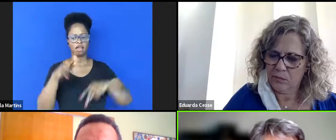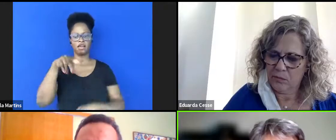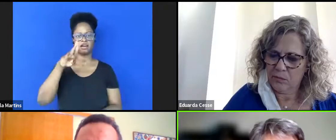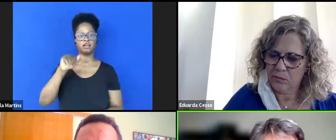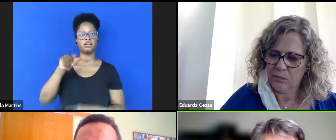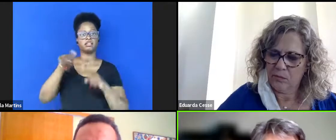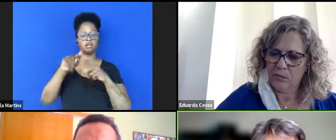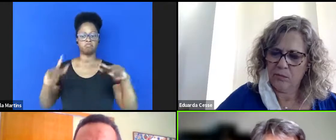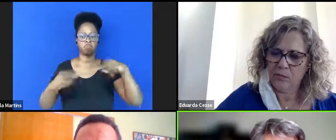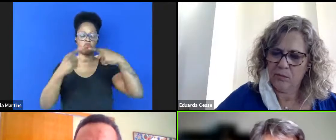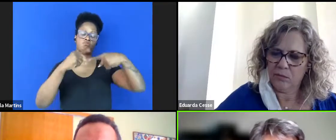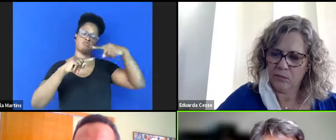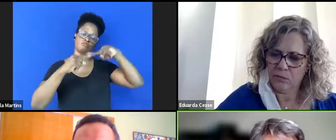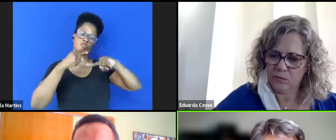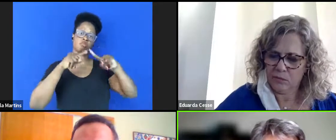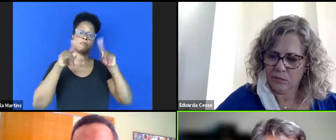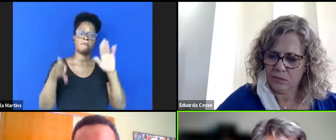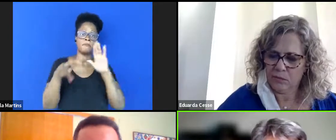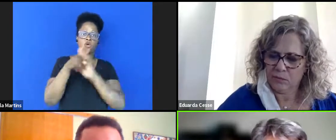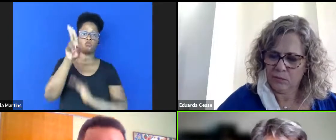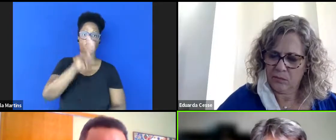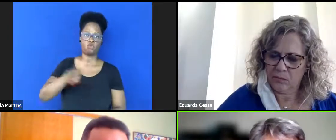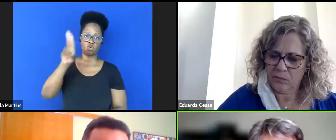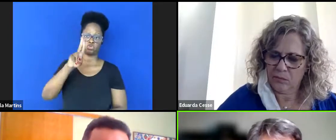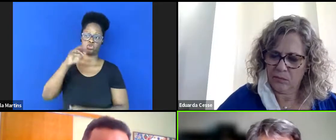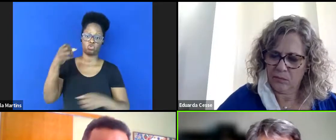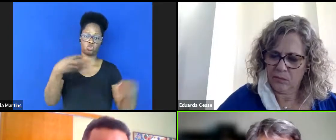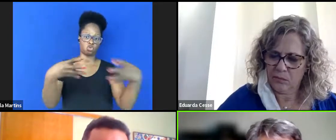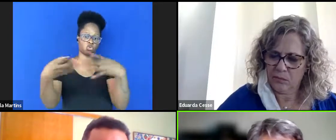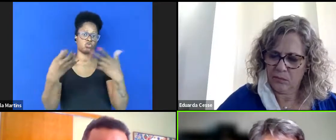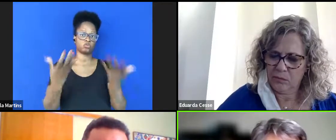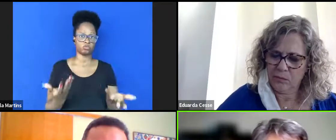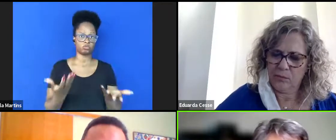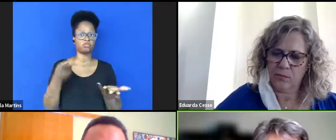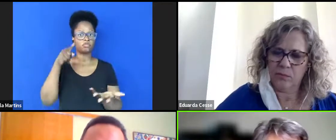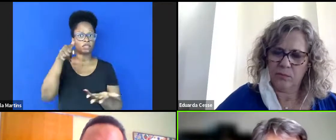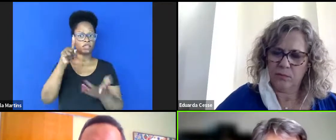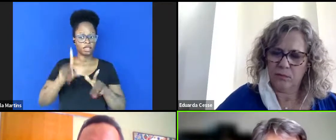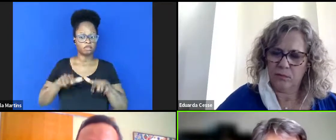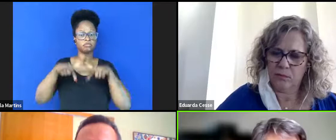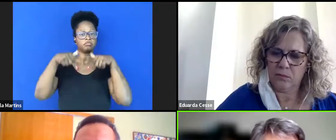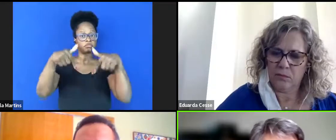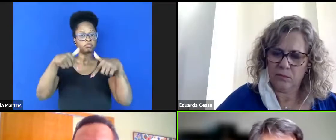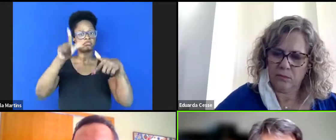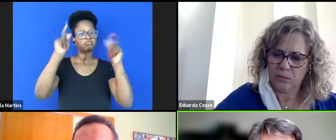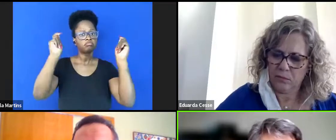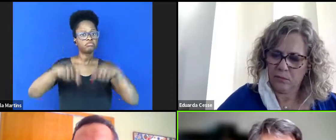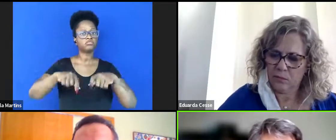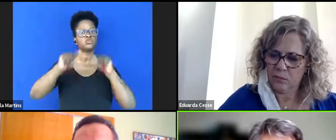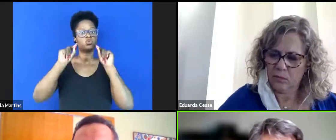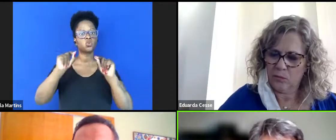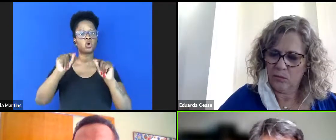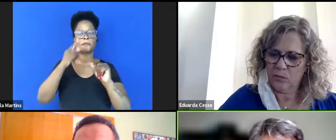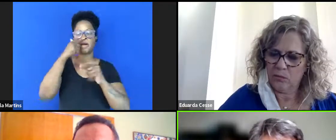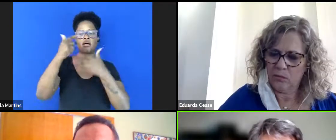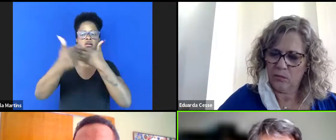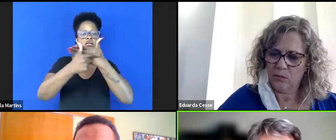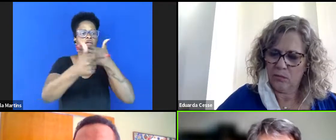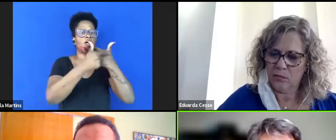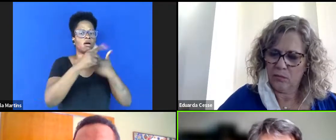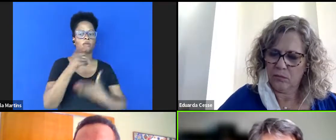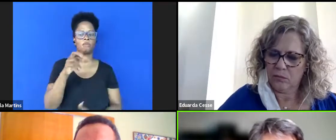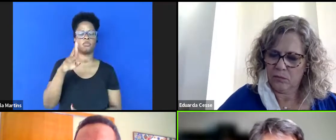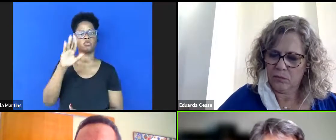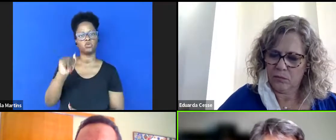mutagênese dirigida utilizando CRISPR-Cas9. Essa abordagem, surpreendentemente, indicou o papel dessa proteína